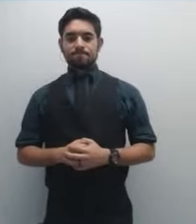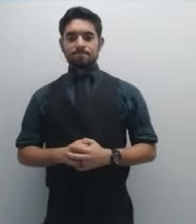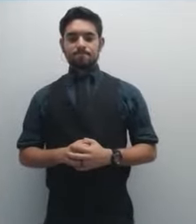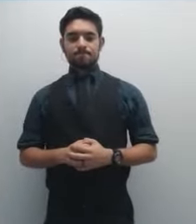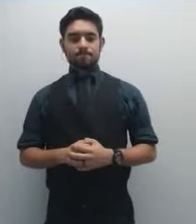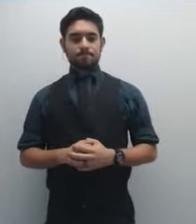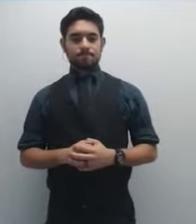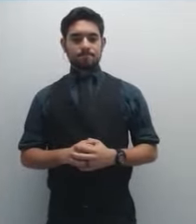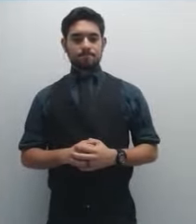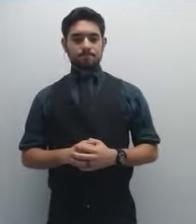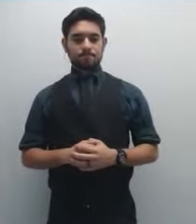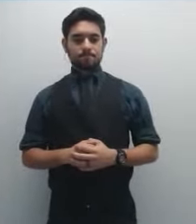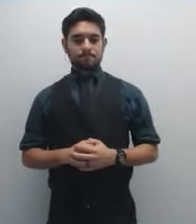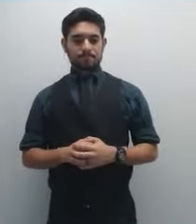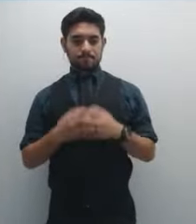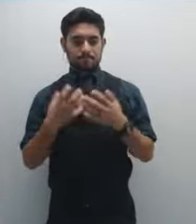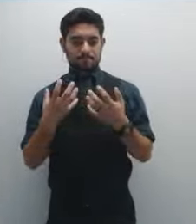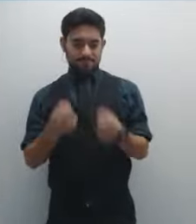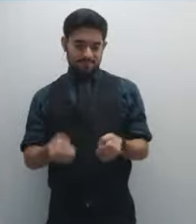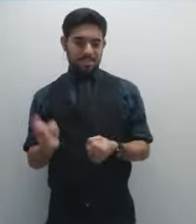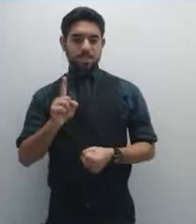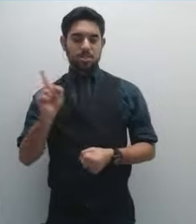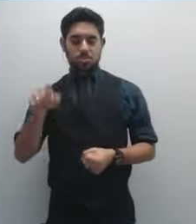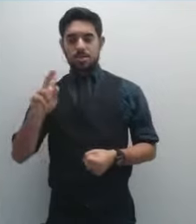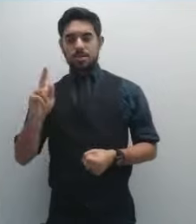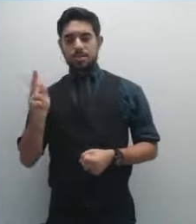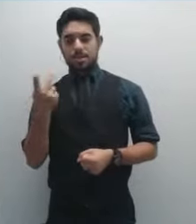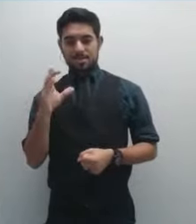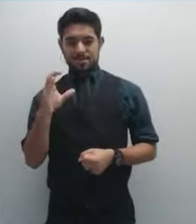Estou denegando o habeas corpus.